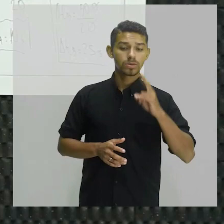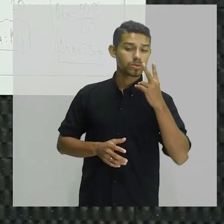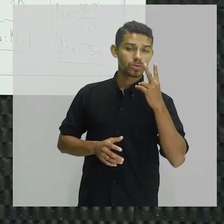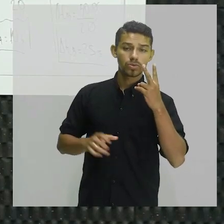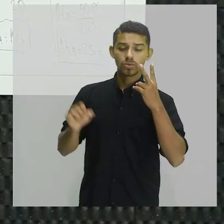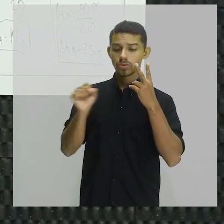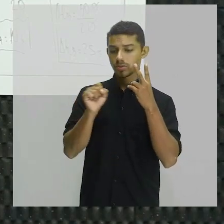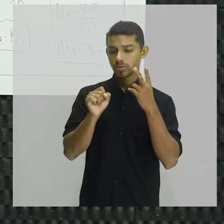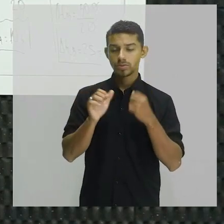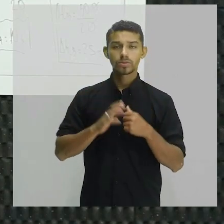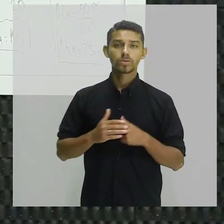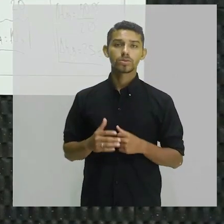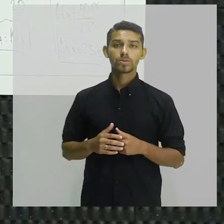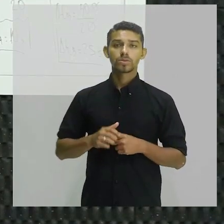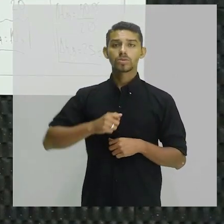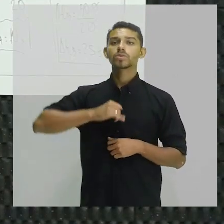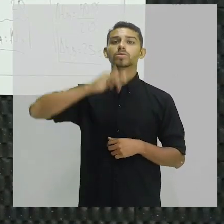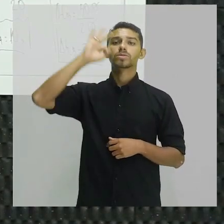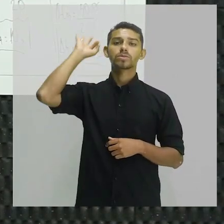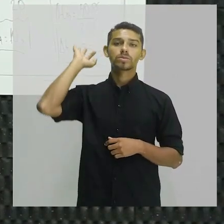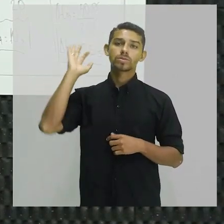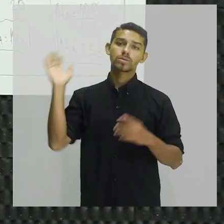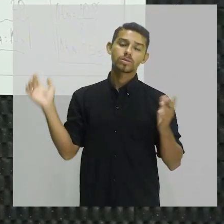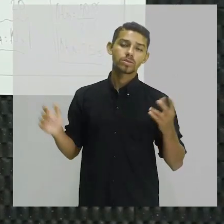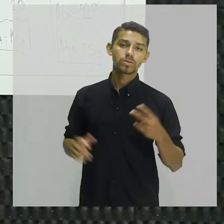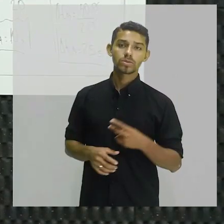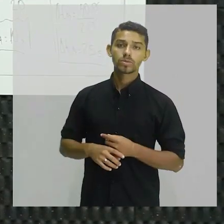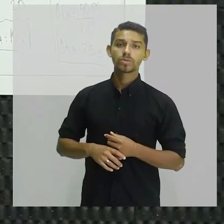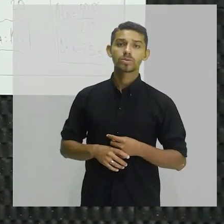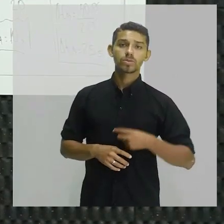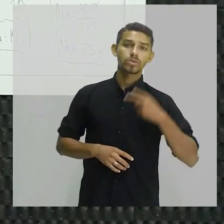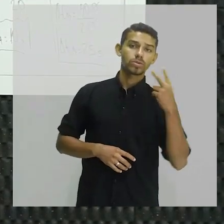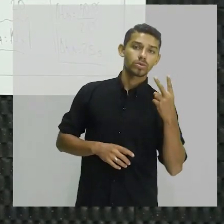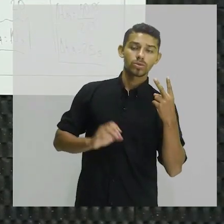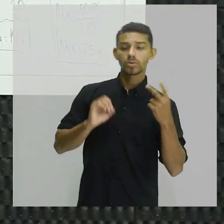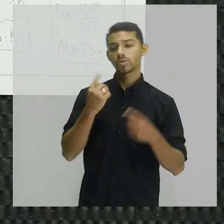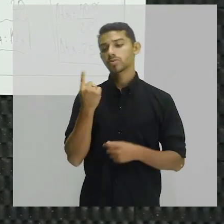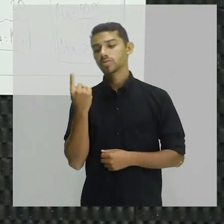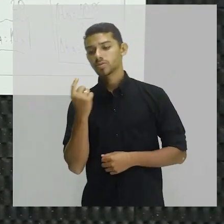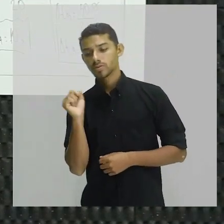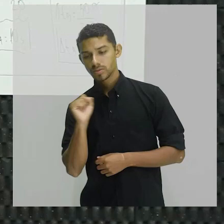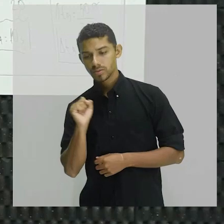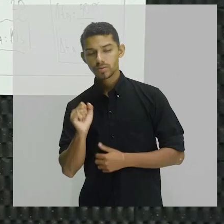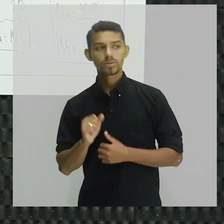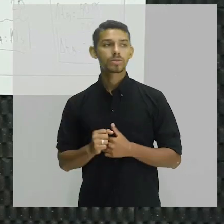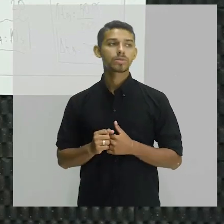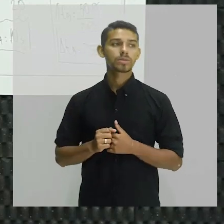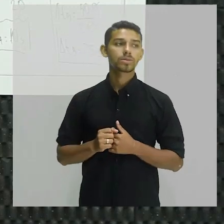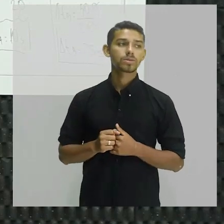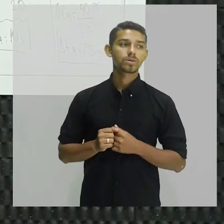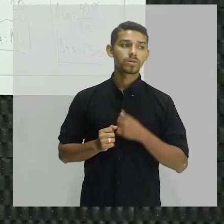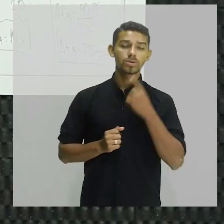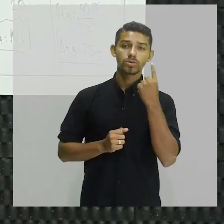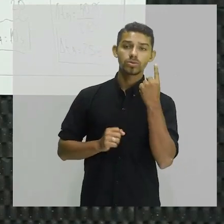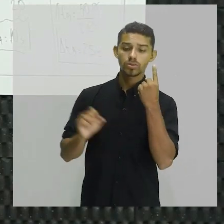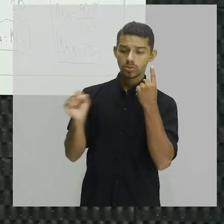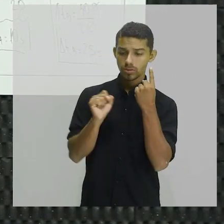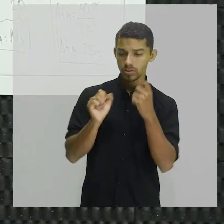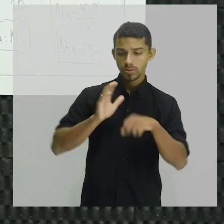segundos, por exemplo, né, ele desacelerou. Se eu colocar 2 ou 1 segundo, por exemplo, para não perder muito tempo, ó, em 1 segundo vai